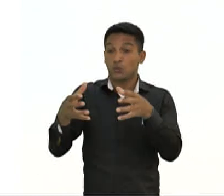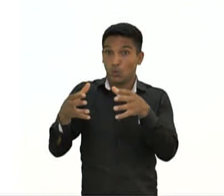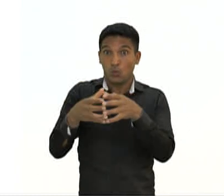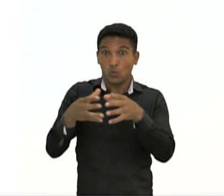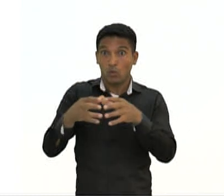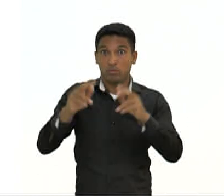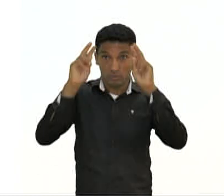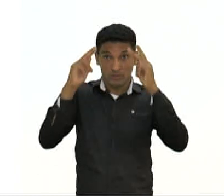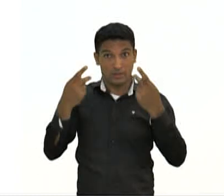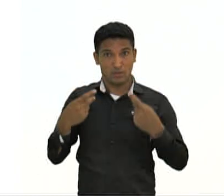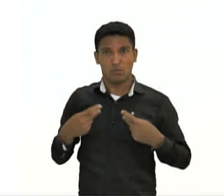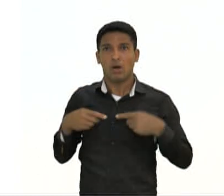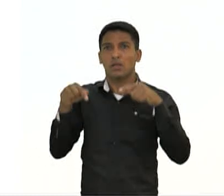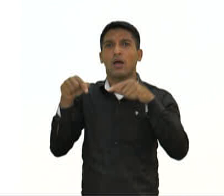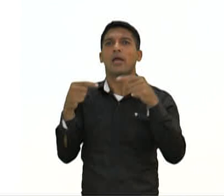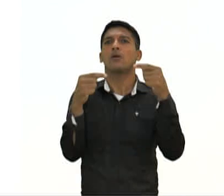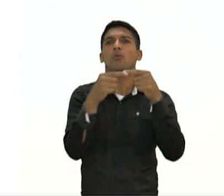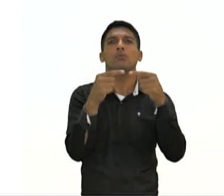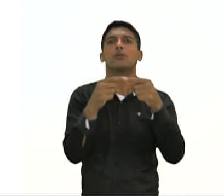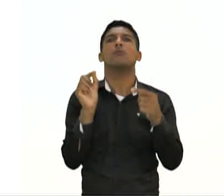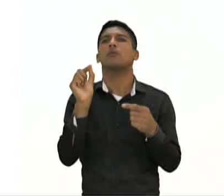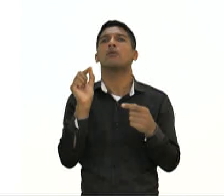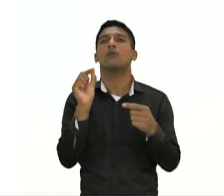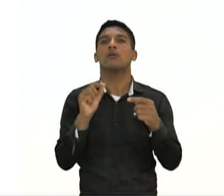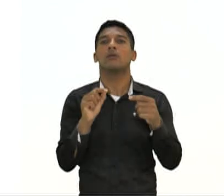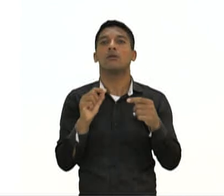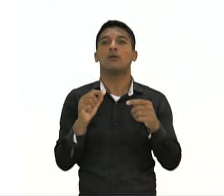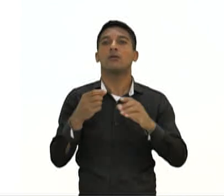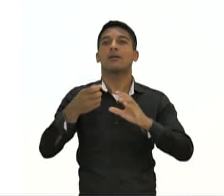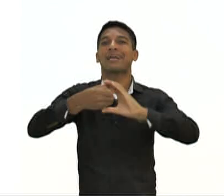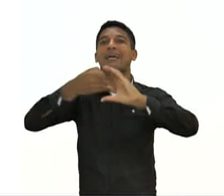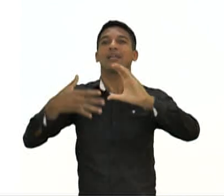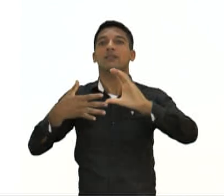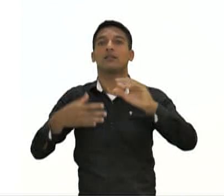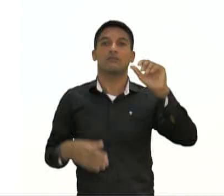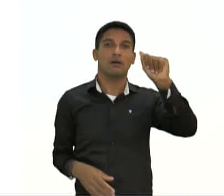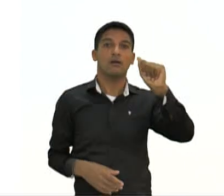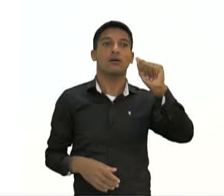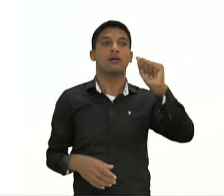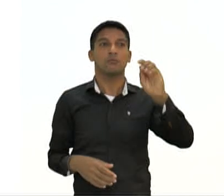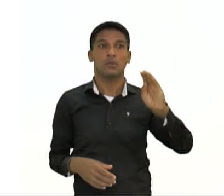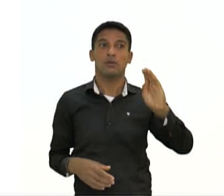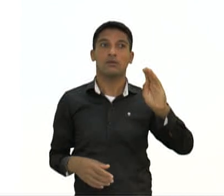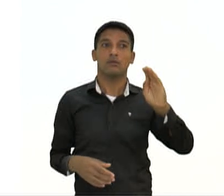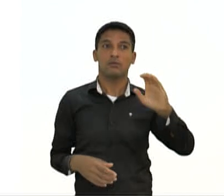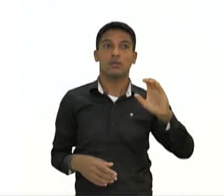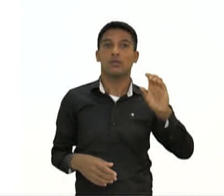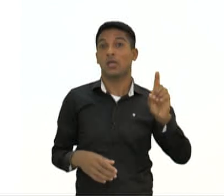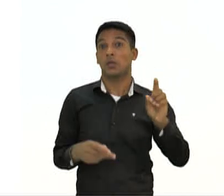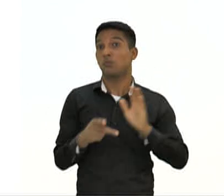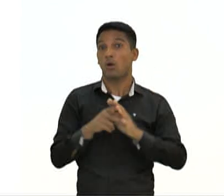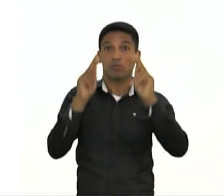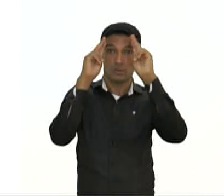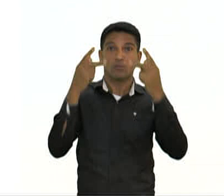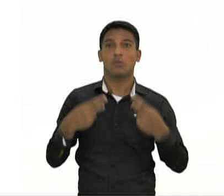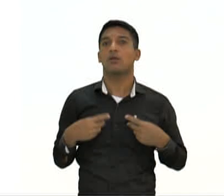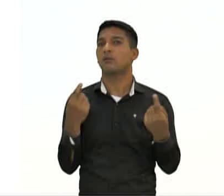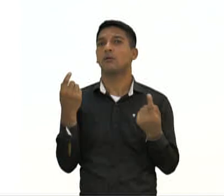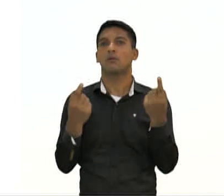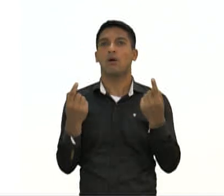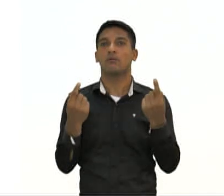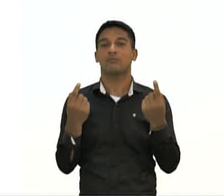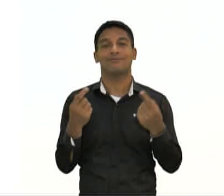A, metatéria, alternativa B, eutéria, alternativa C, alotéria ou alternativa D, prototéria.